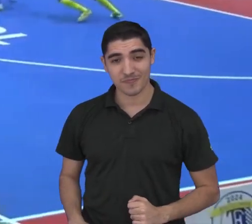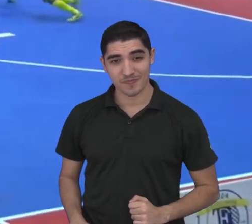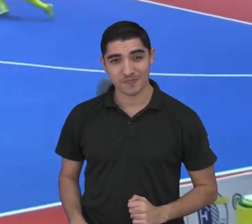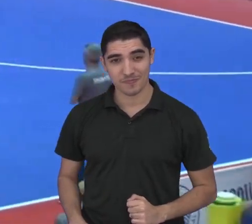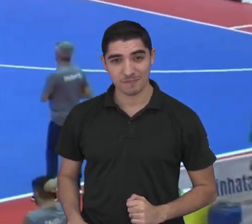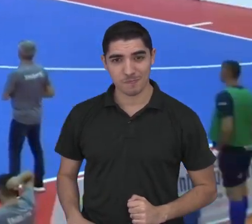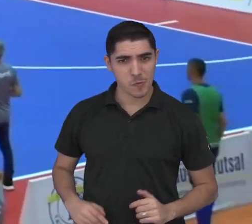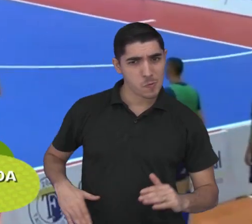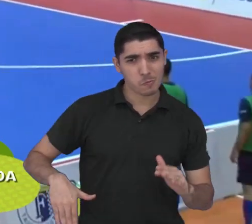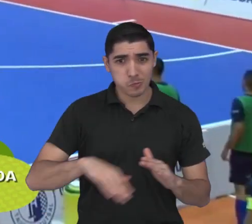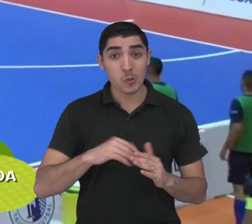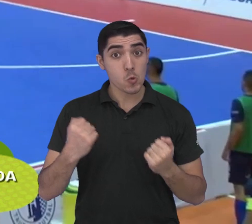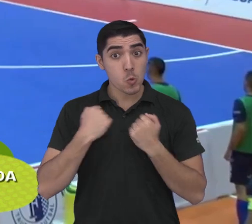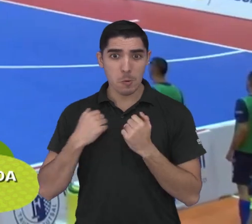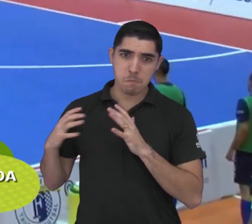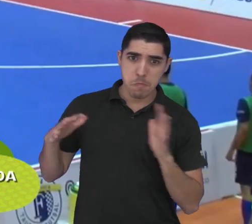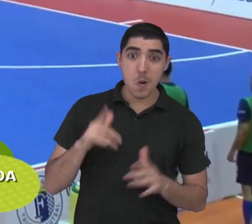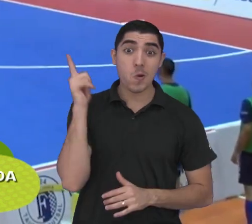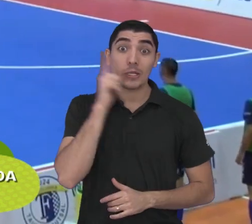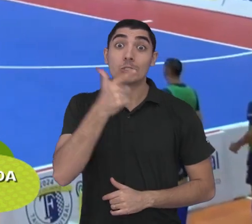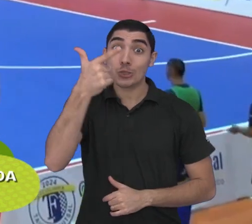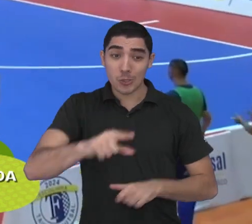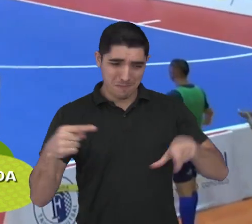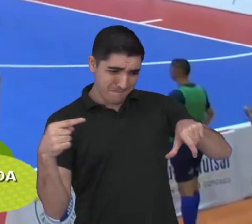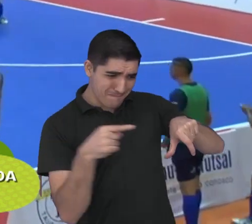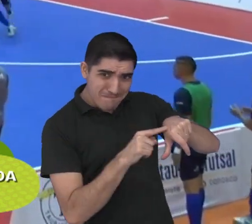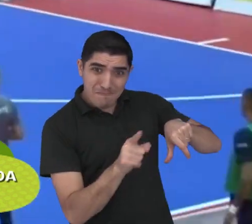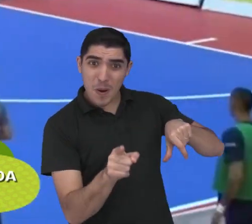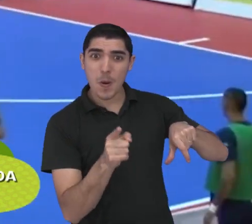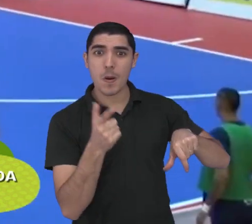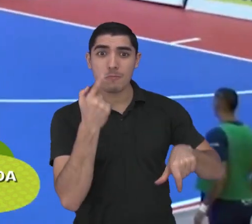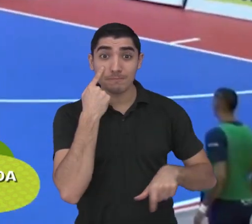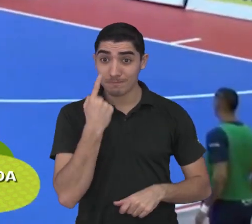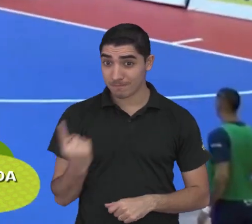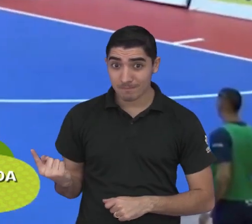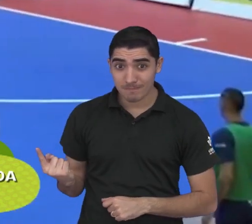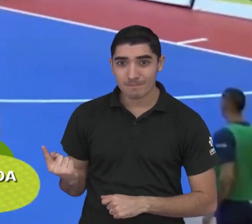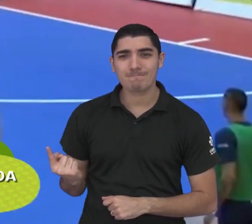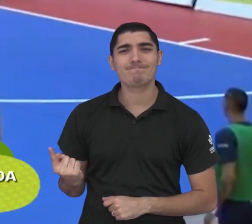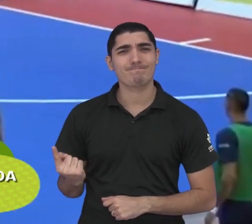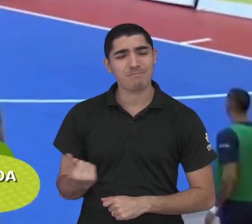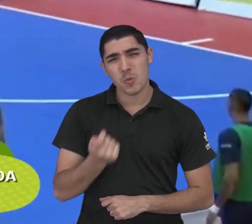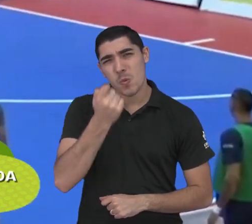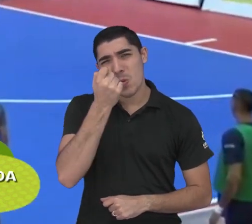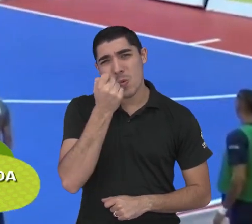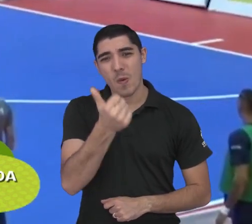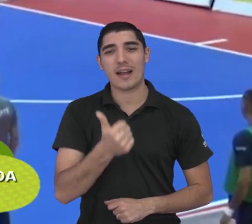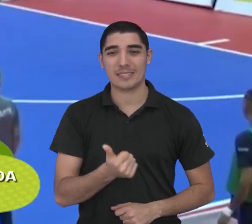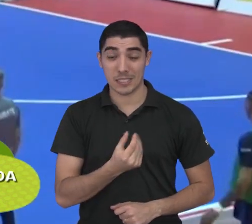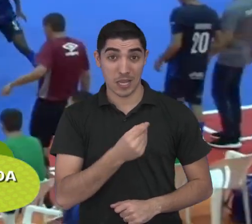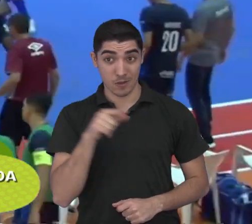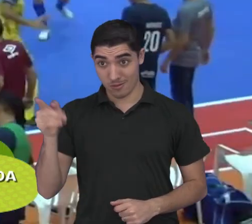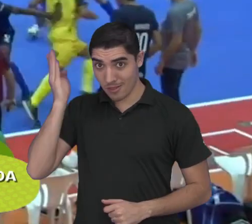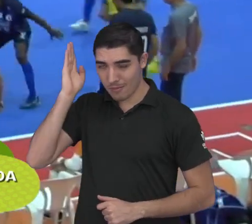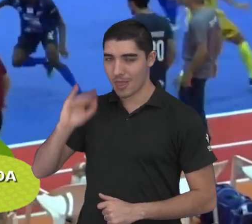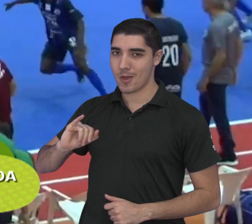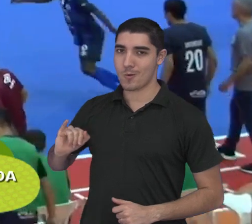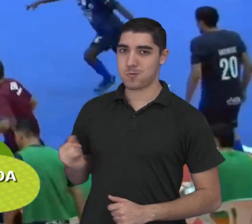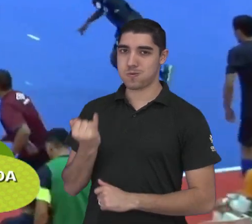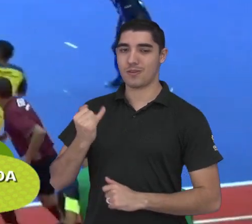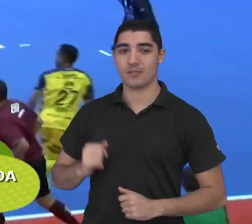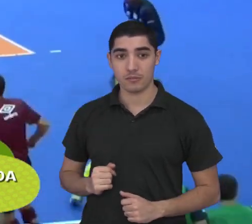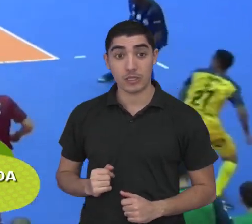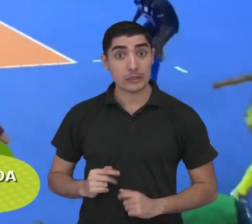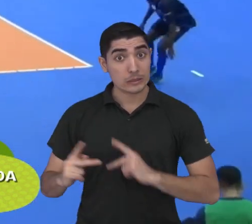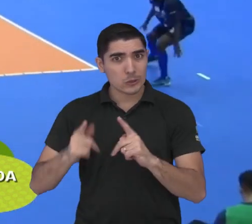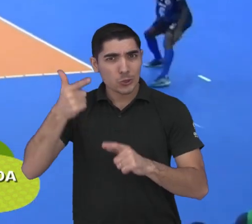ajeitou pisando e bateu, Thiago defendeu, no rebote, Gustavo pegou de primeira na trave, se salva o Taubaté. Pressão do